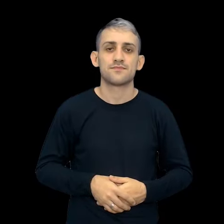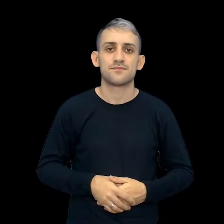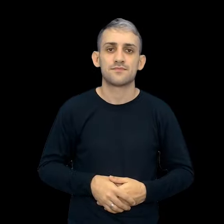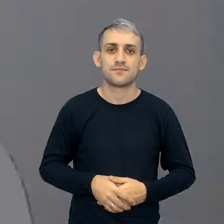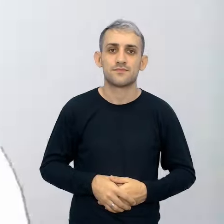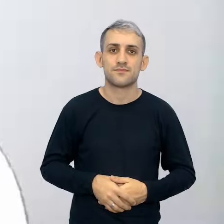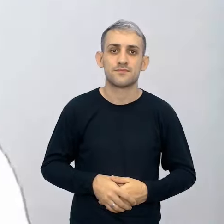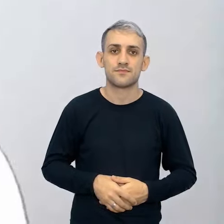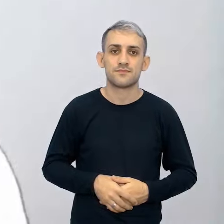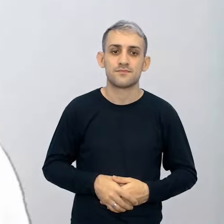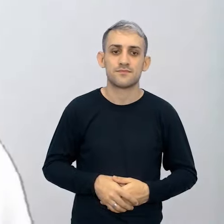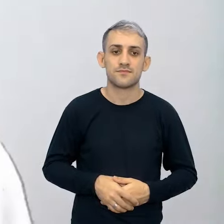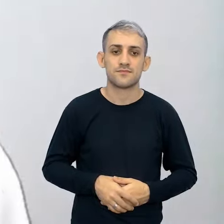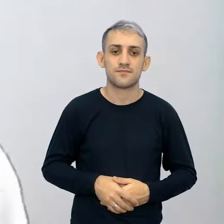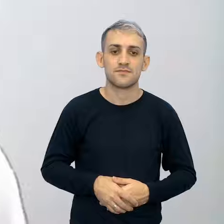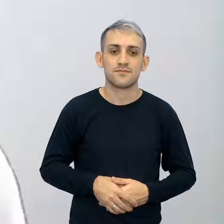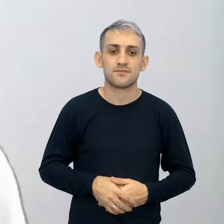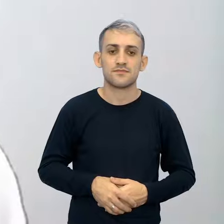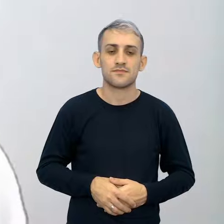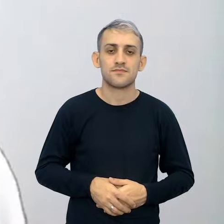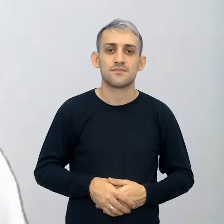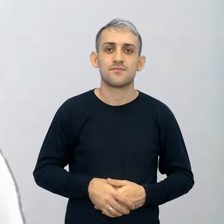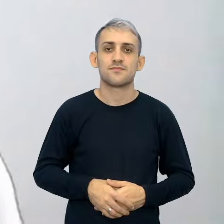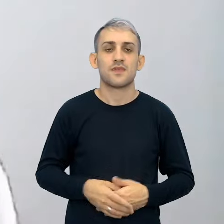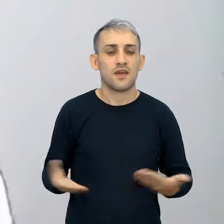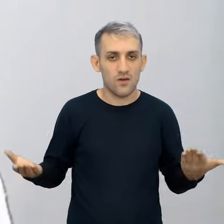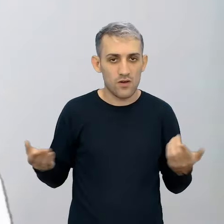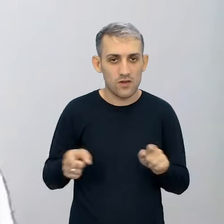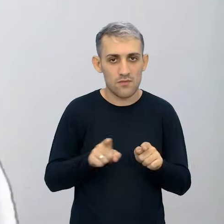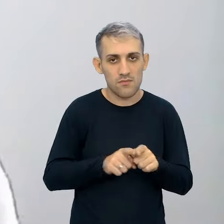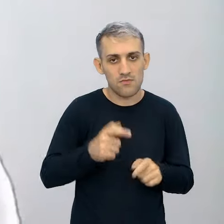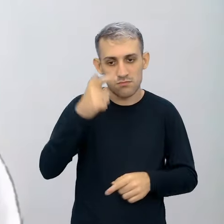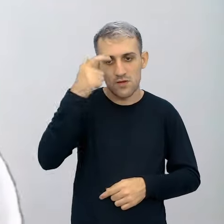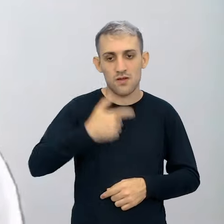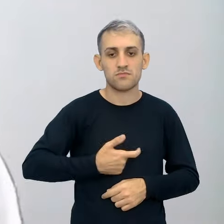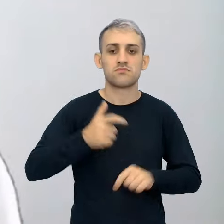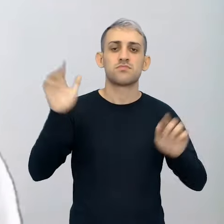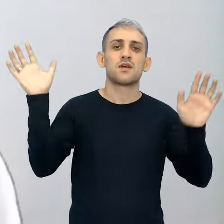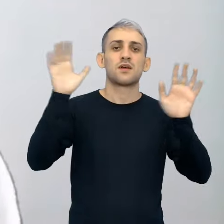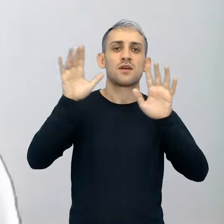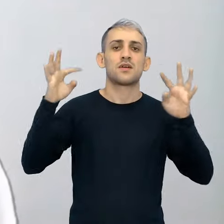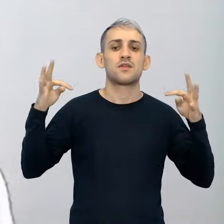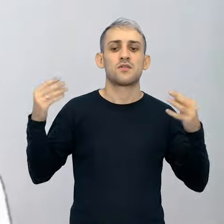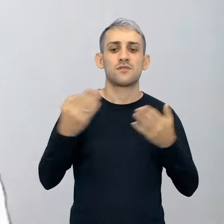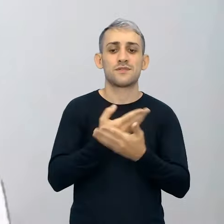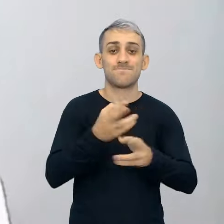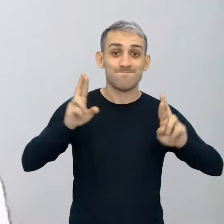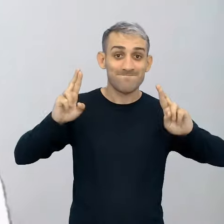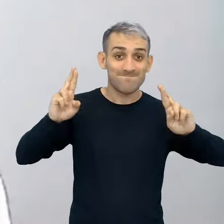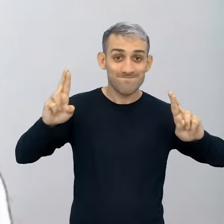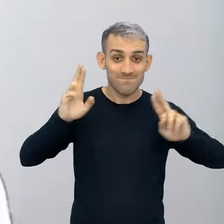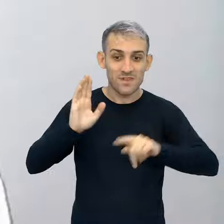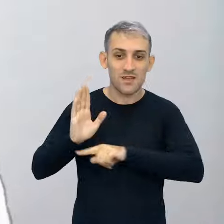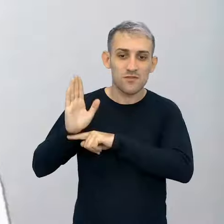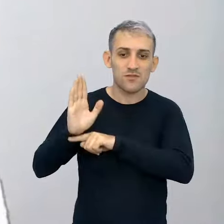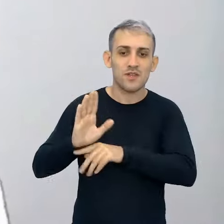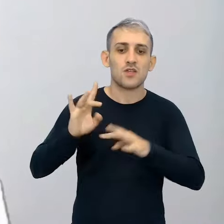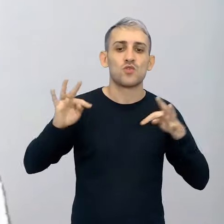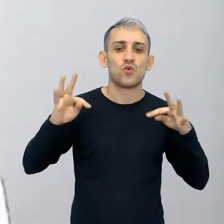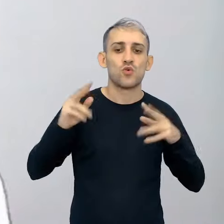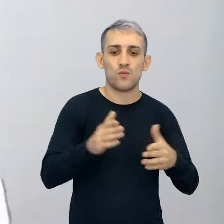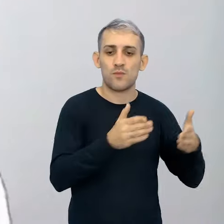e assim eu despéssimo de todos vocês espero ter contribuído para todo